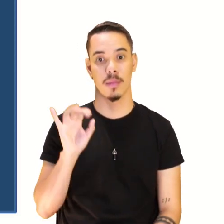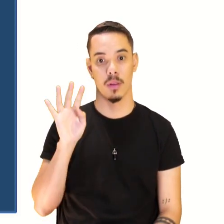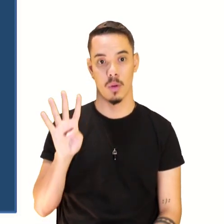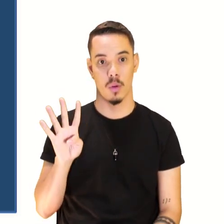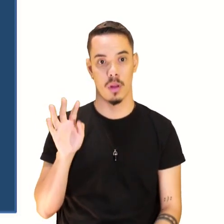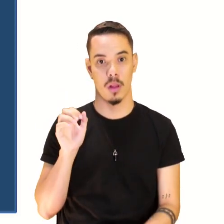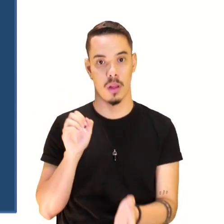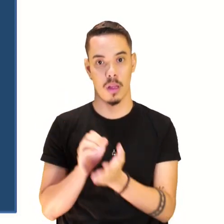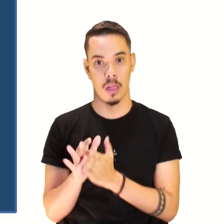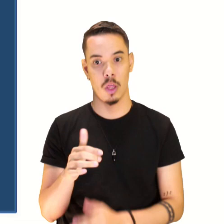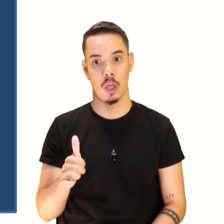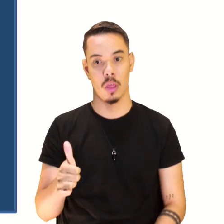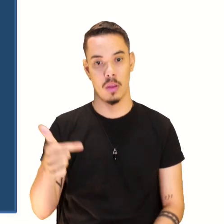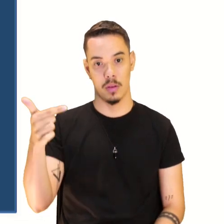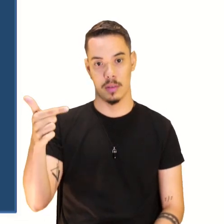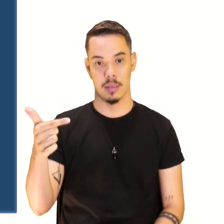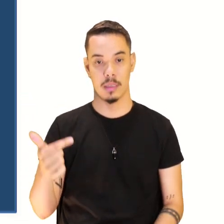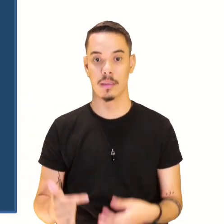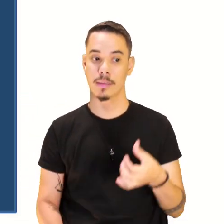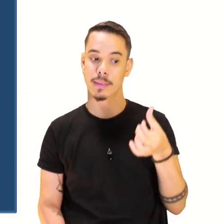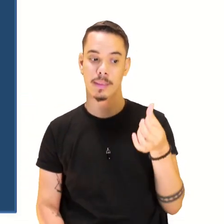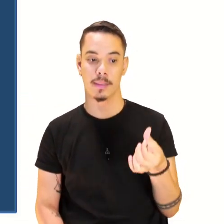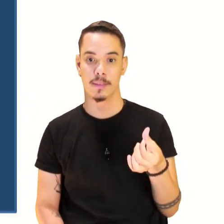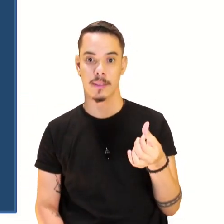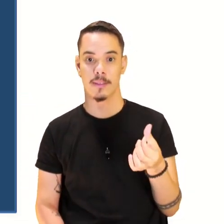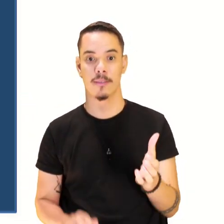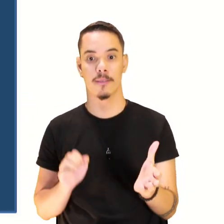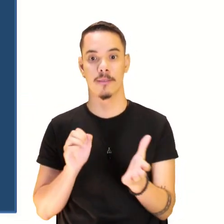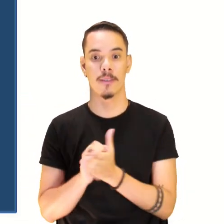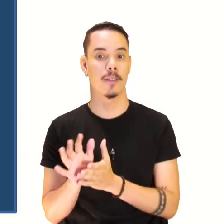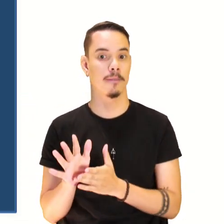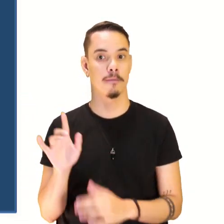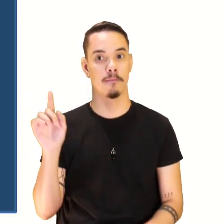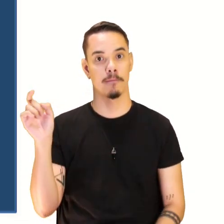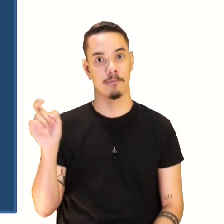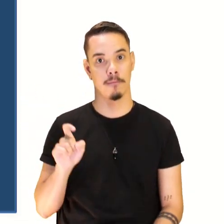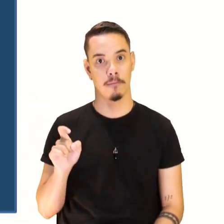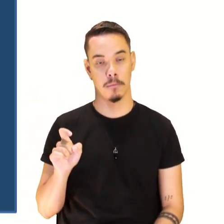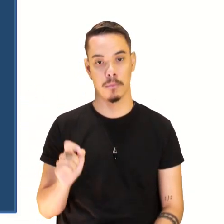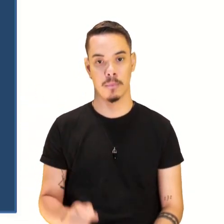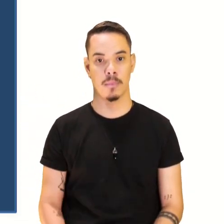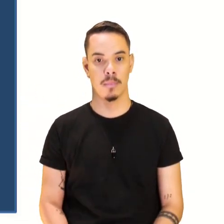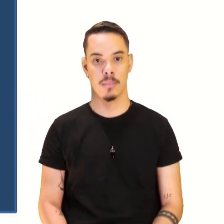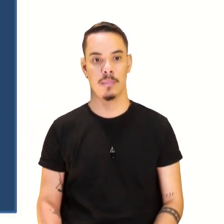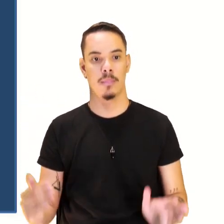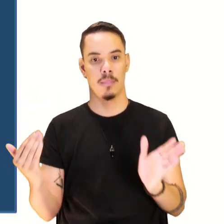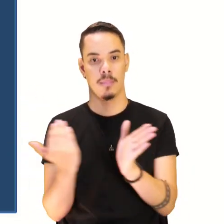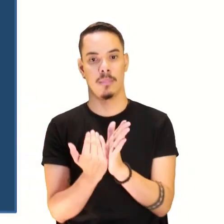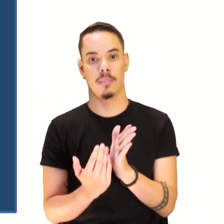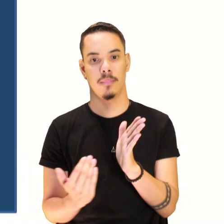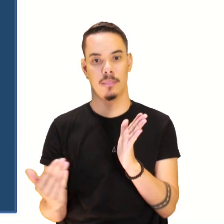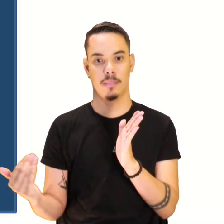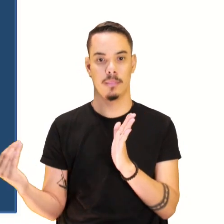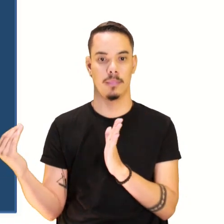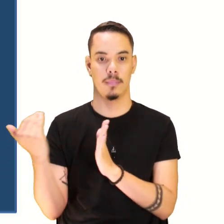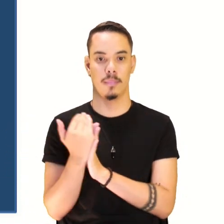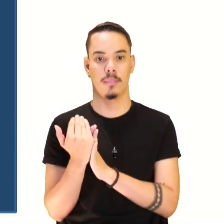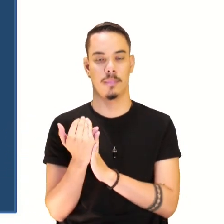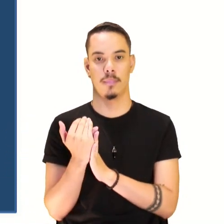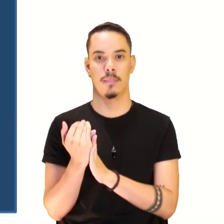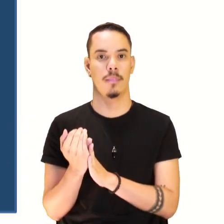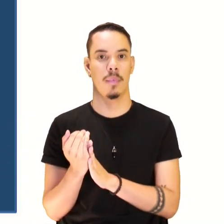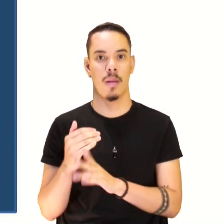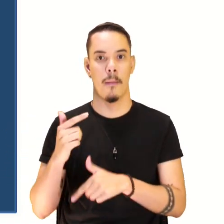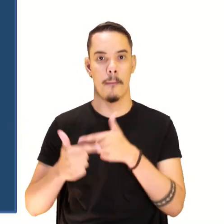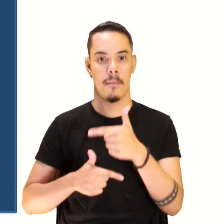gastavam 12 dias 6 Operários vai gastar aumentou os operários Graças a Deus chegou mais